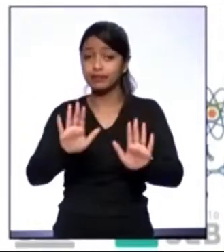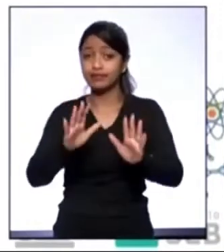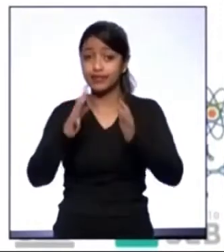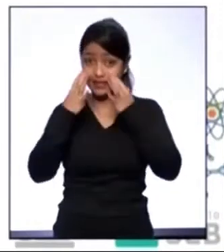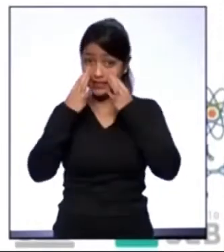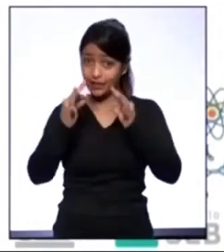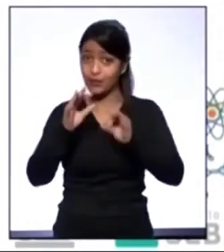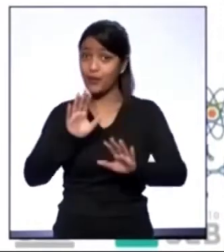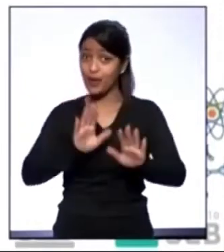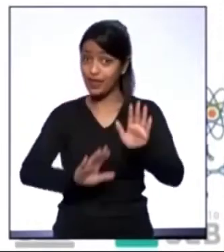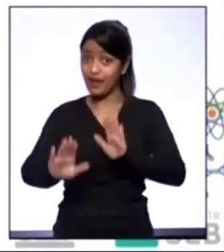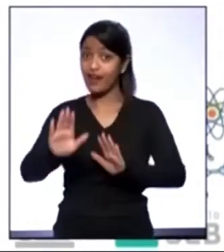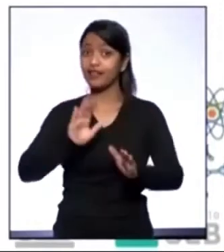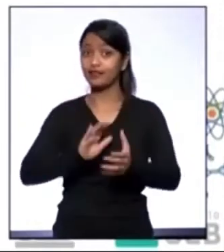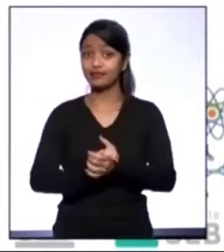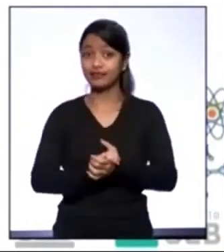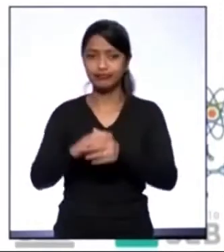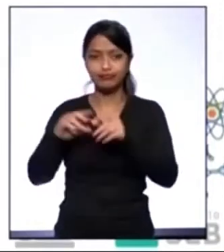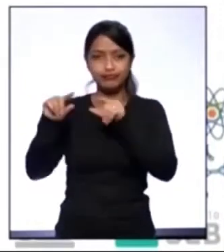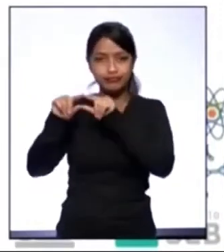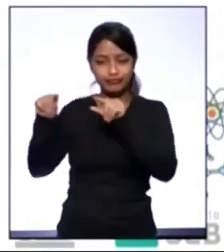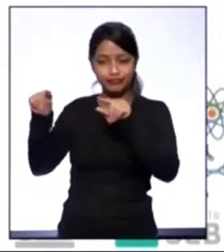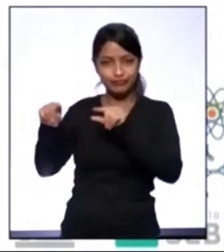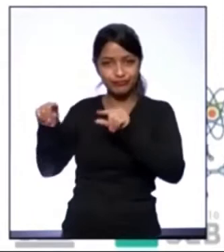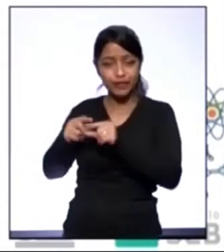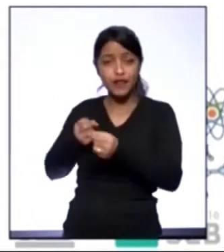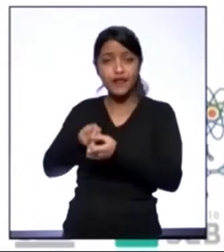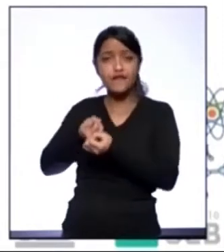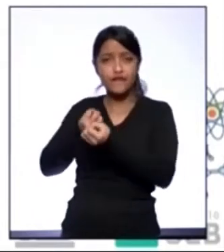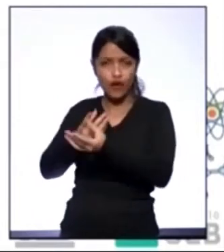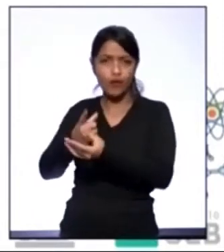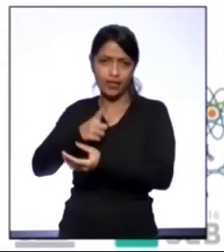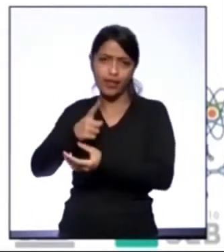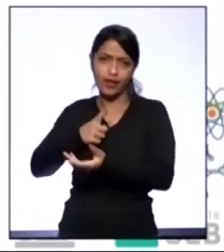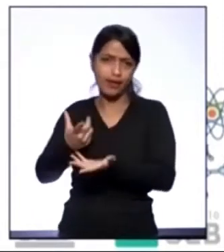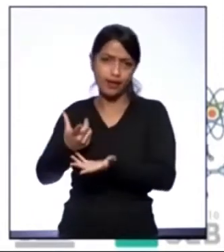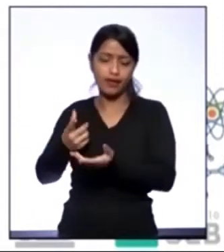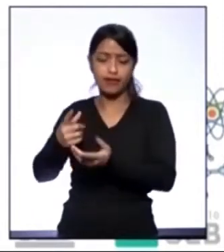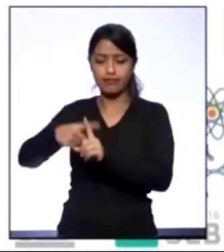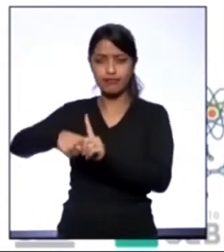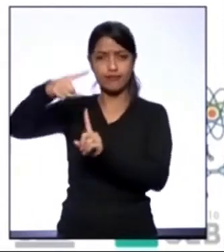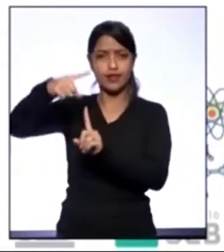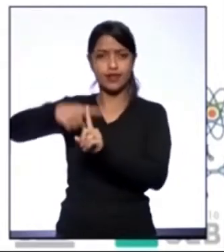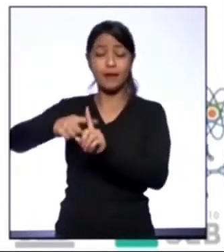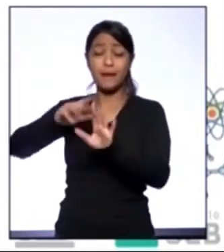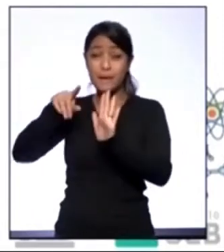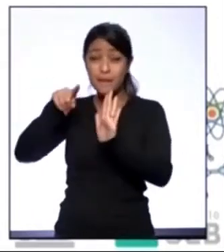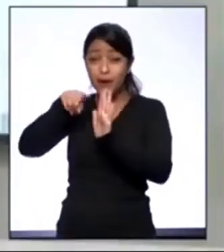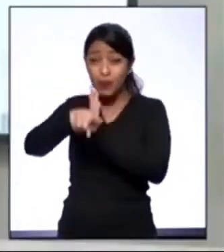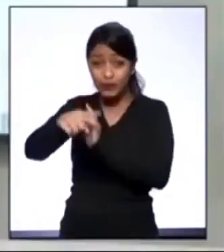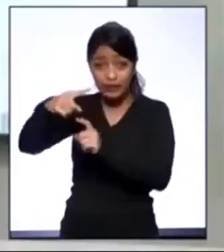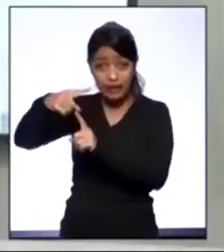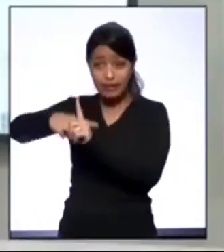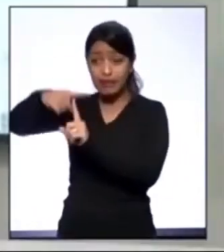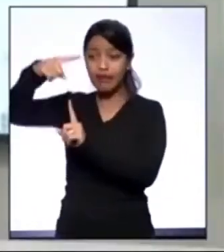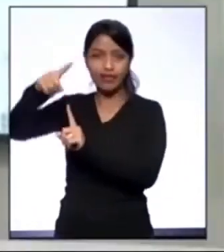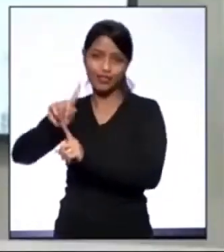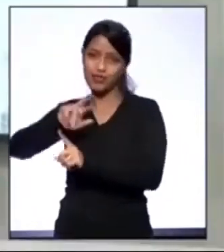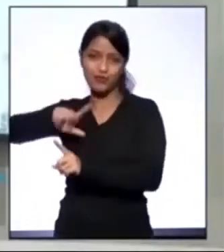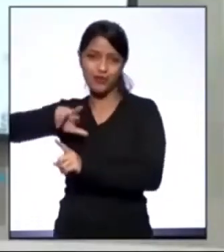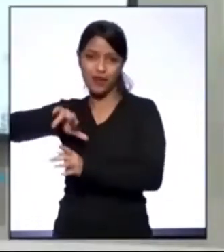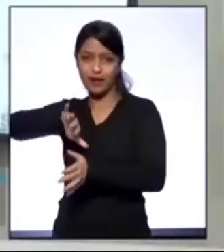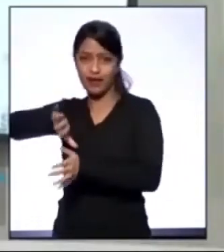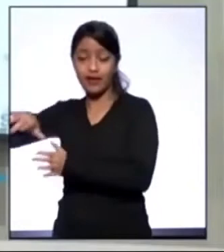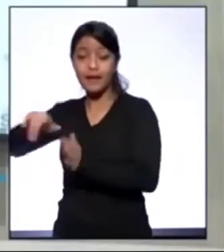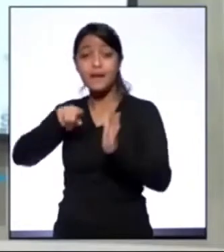uma informação sobre as temperaturas, o texto está perguntando sobre a umidade relativa do ar. Então, vamos olhar mais para a tabela. Umidade relativa